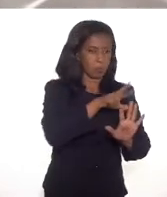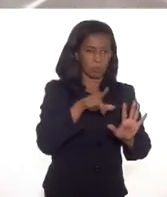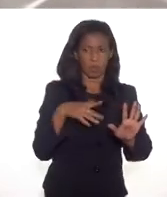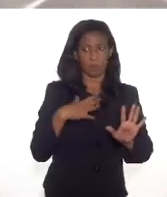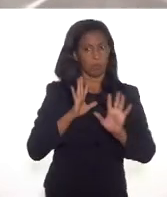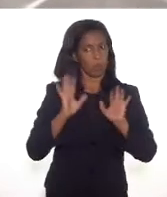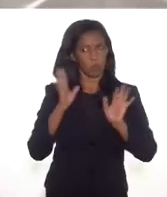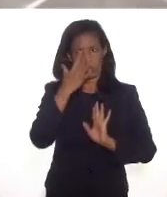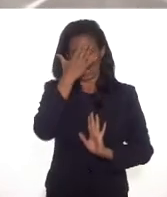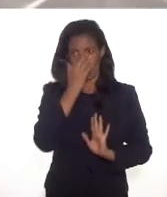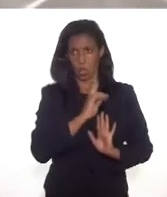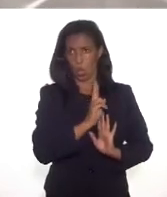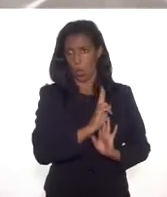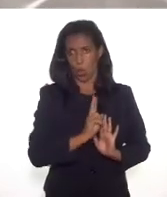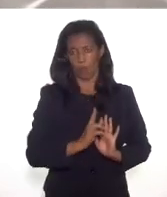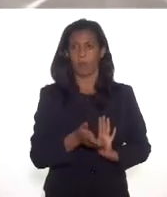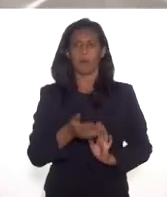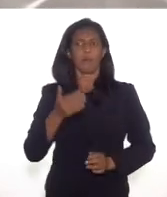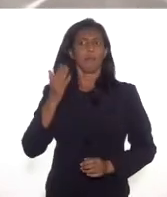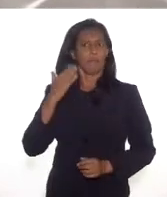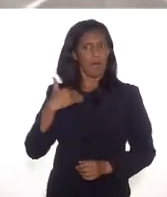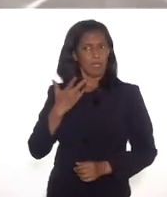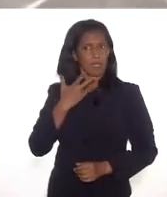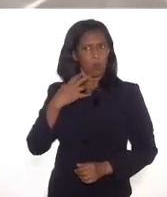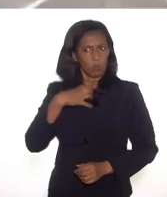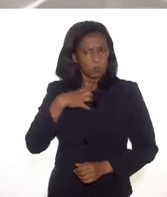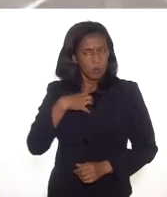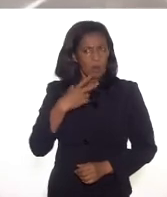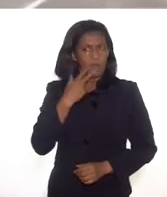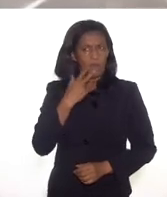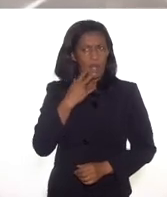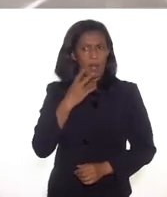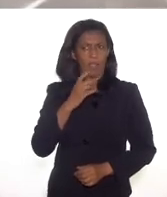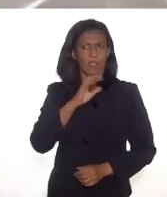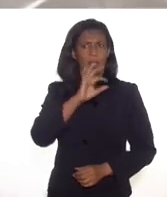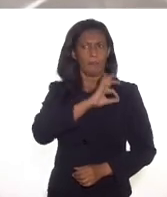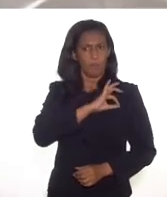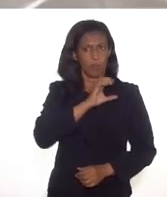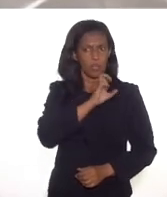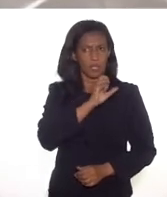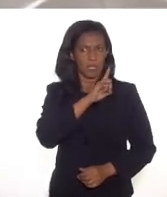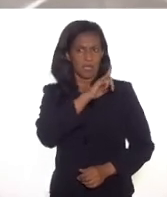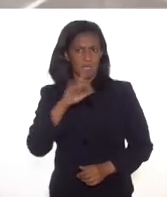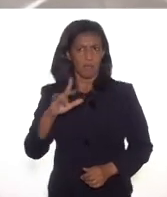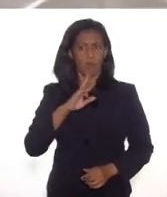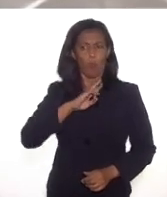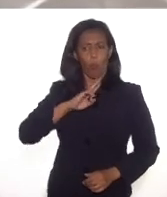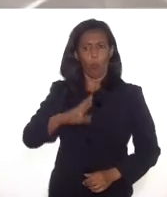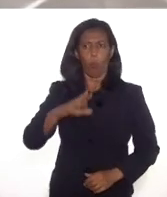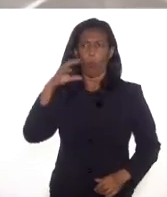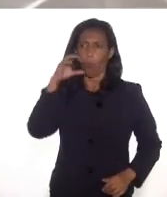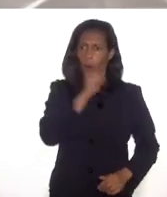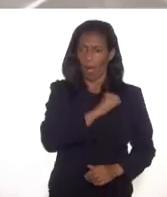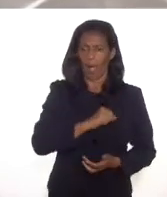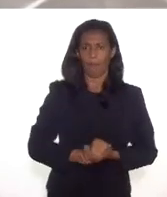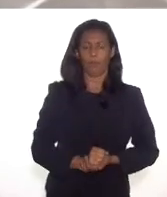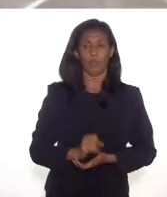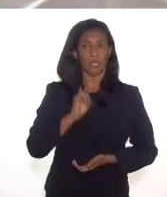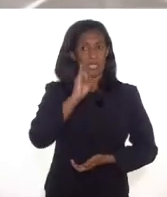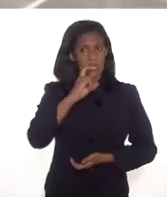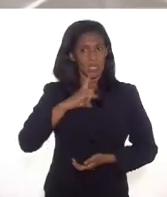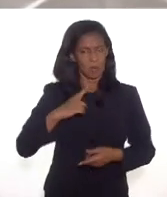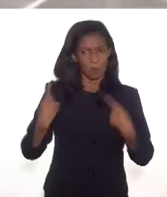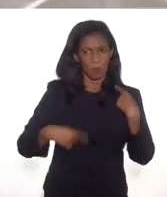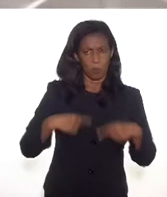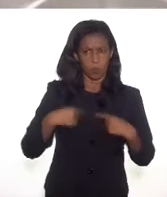sinto na obrigação de dizer que a Polícia Civil deu uma resposta rápida a essa conduta e se existe uma